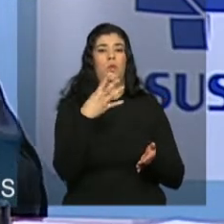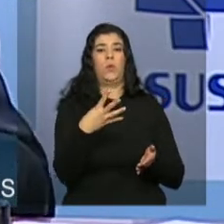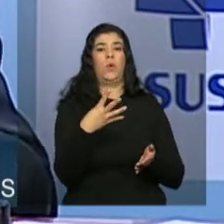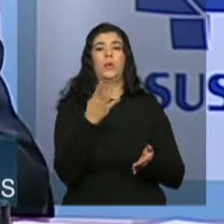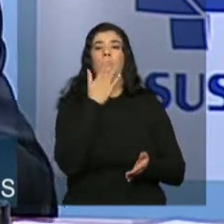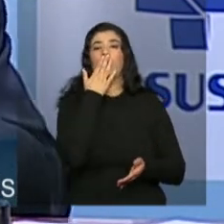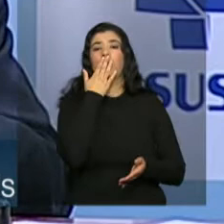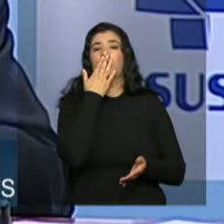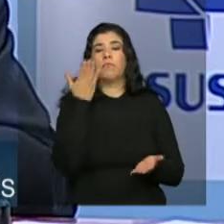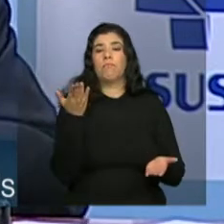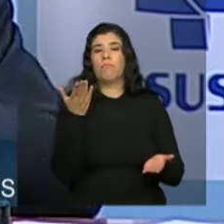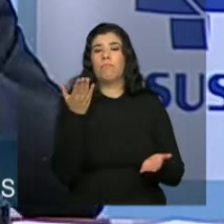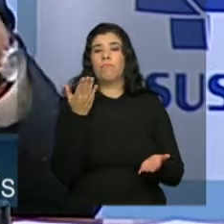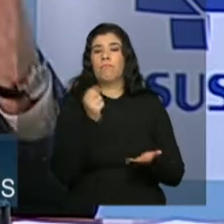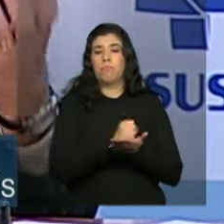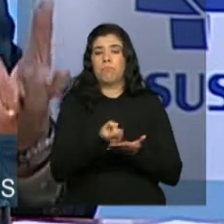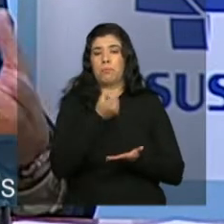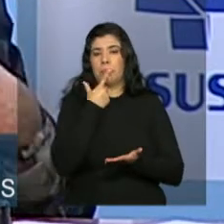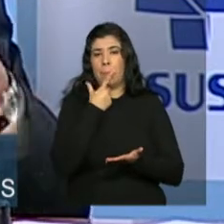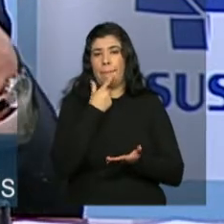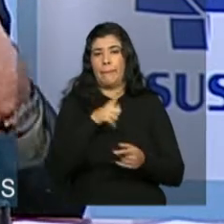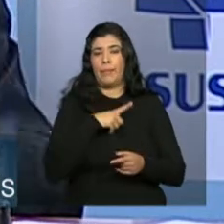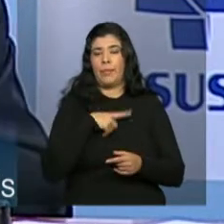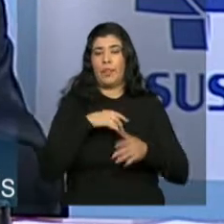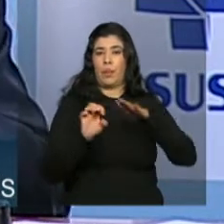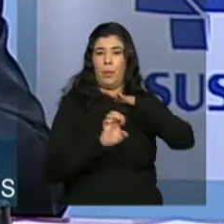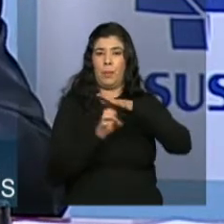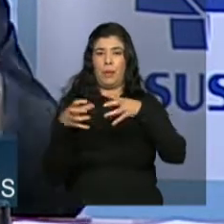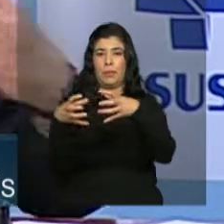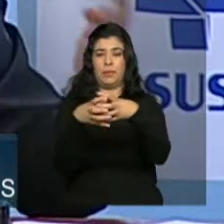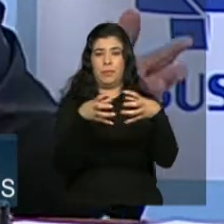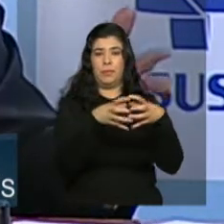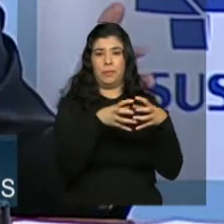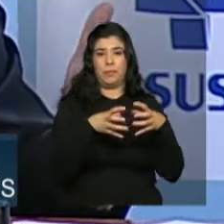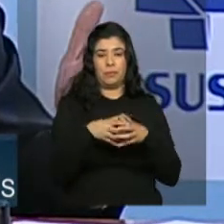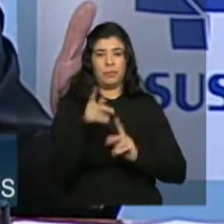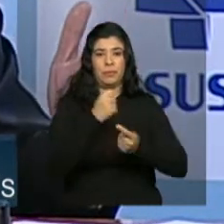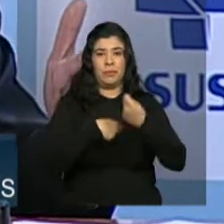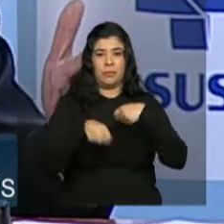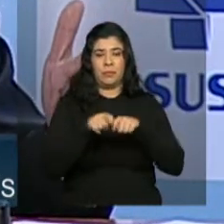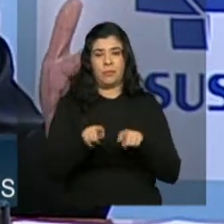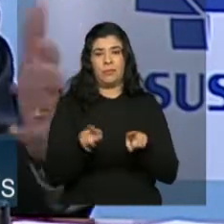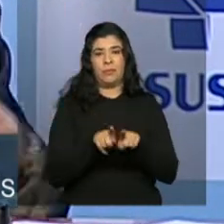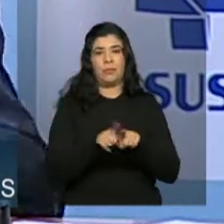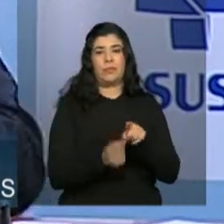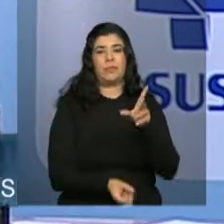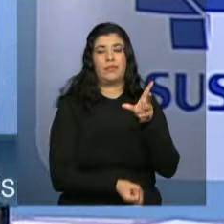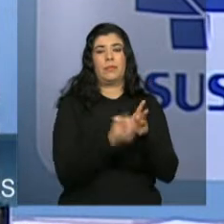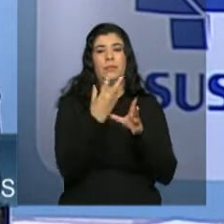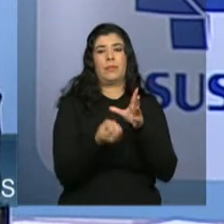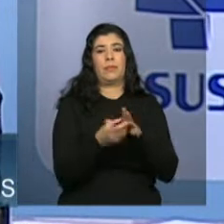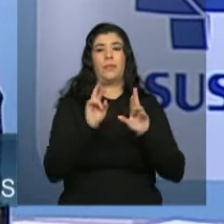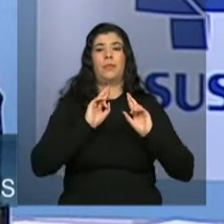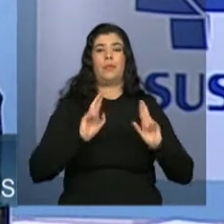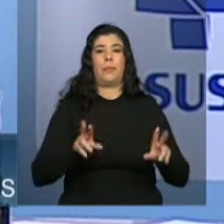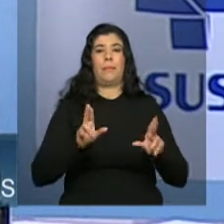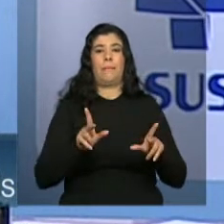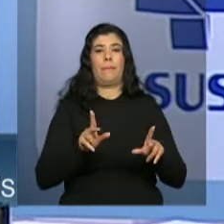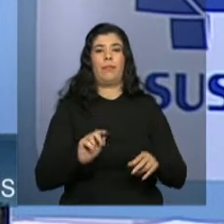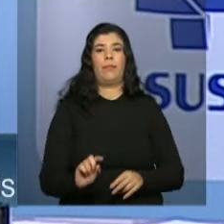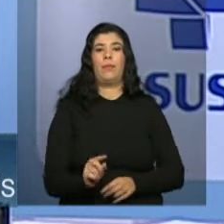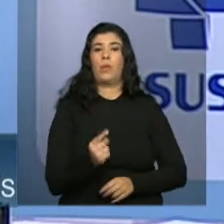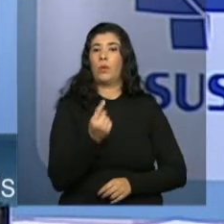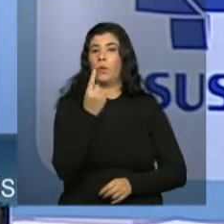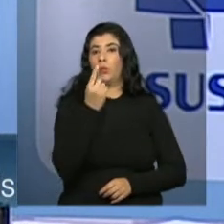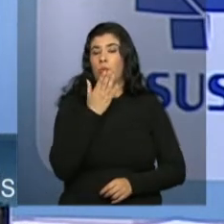estratégia de mercado e você tem empresas grupos econômicos que tem quatro produtores de medicamento Então tem um medicamento